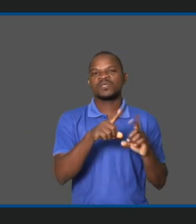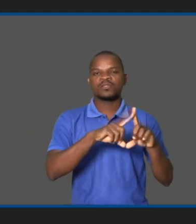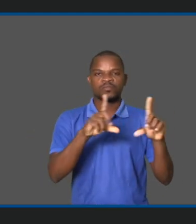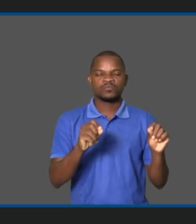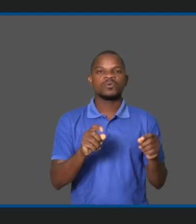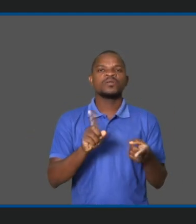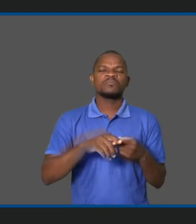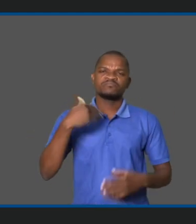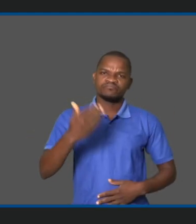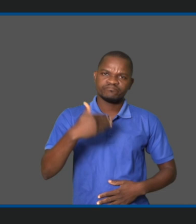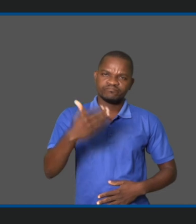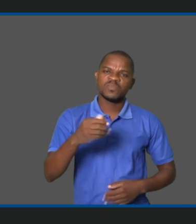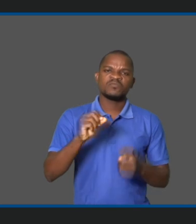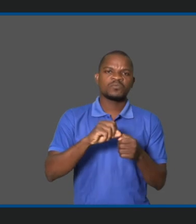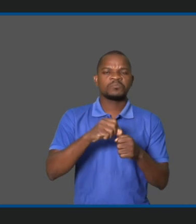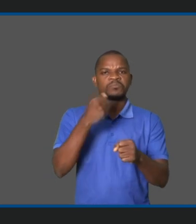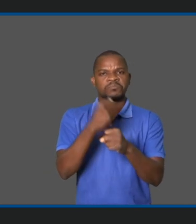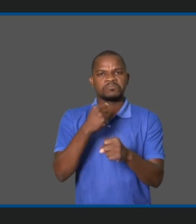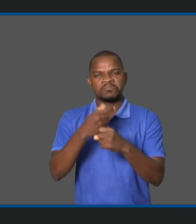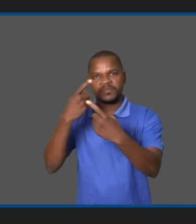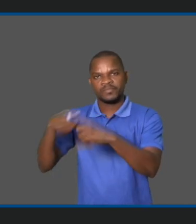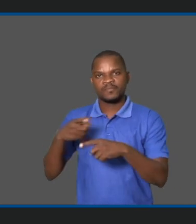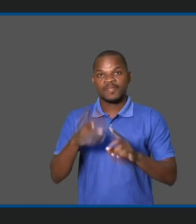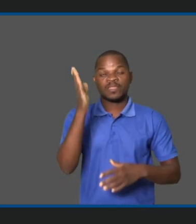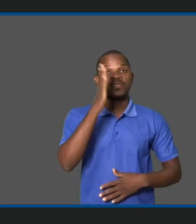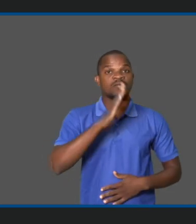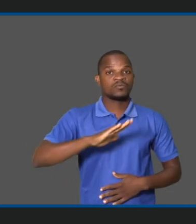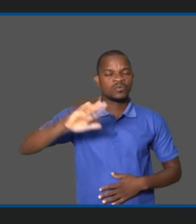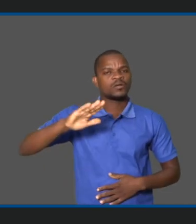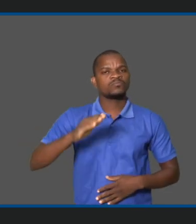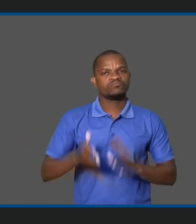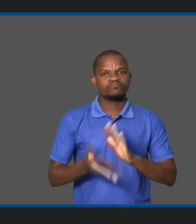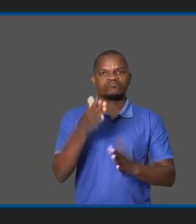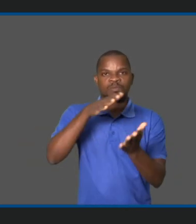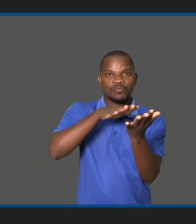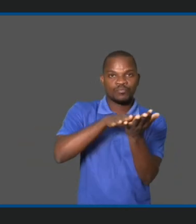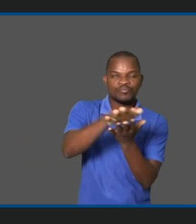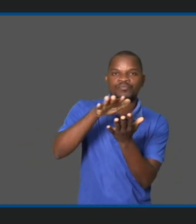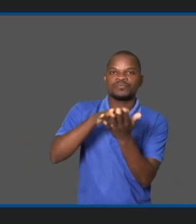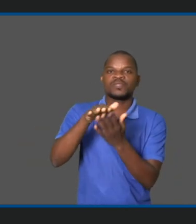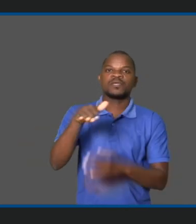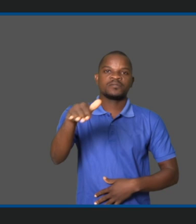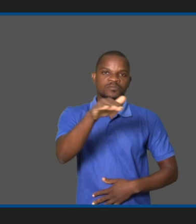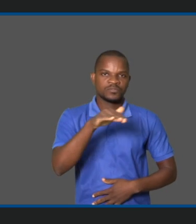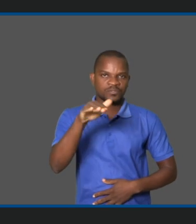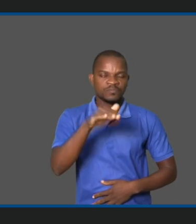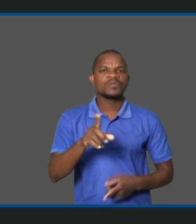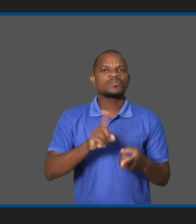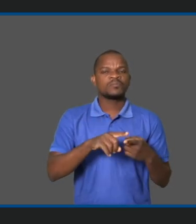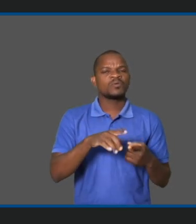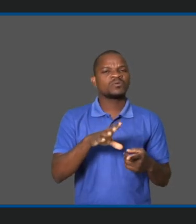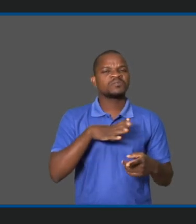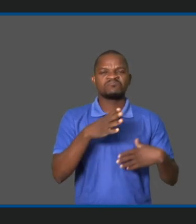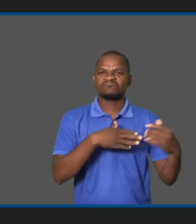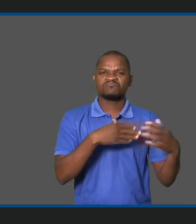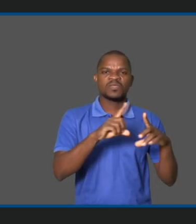sensibilizamos a sociedade em geral e nos nossos eventos chamamos a polícia para nos ajudar no